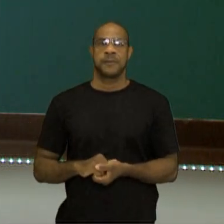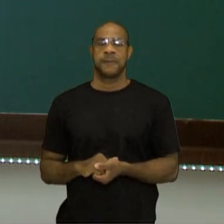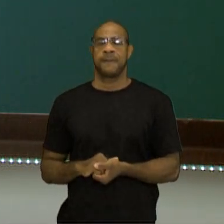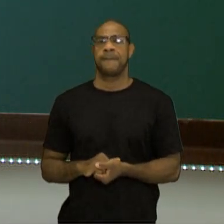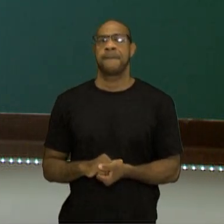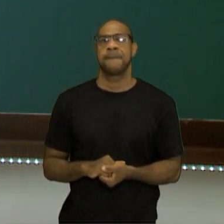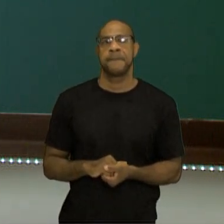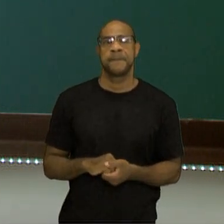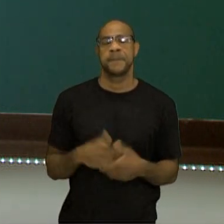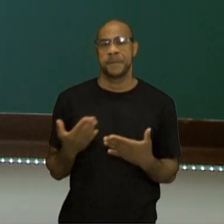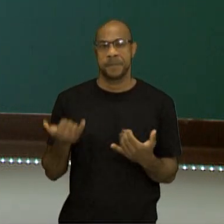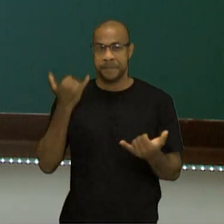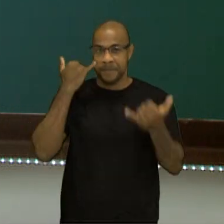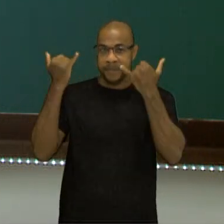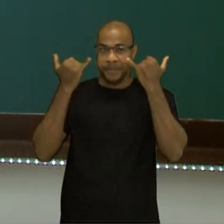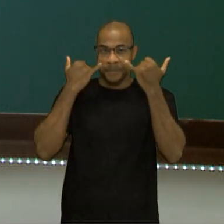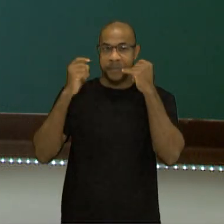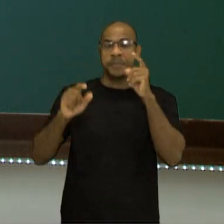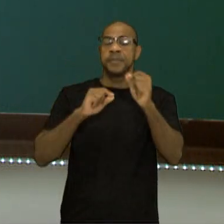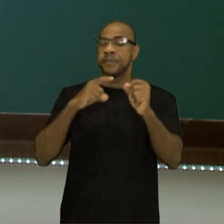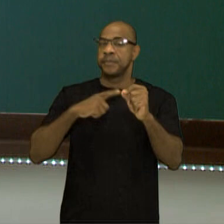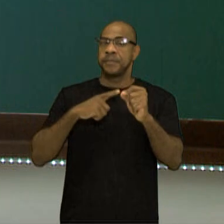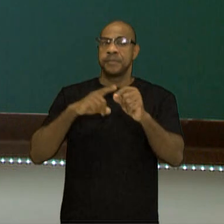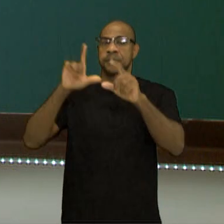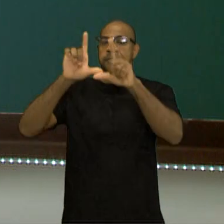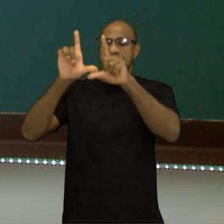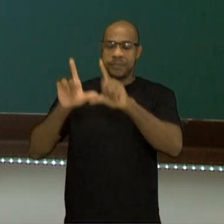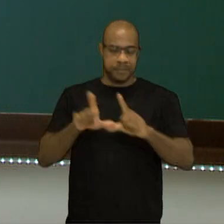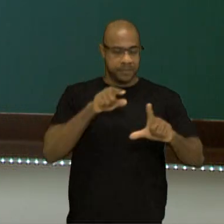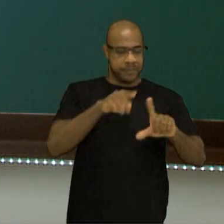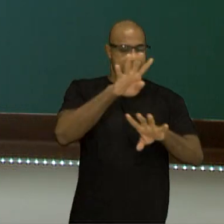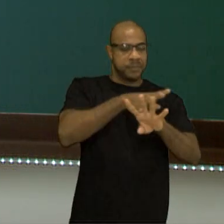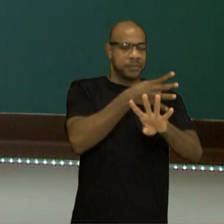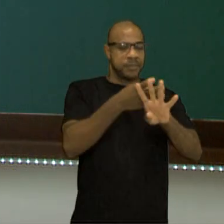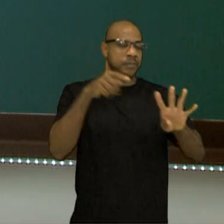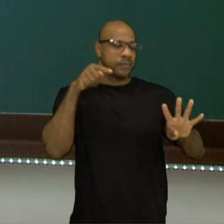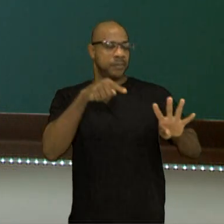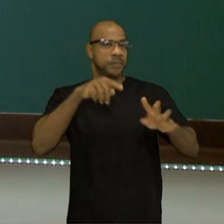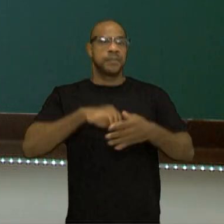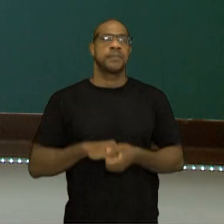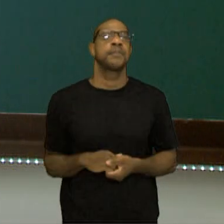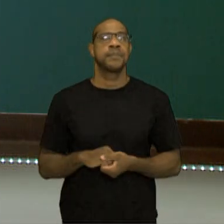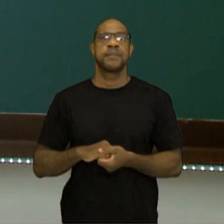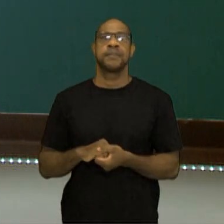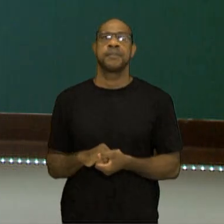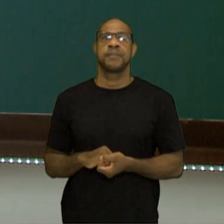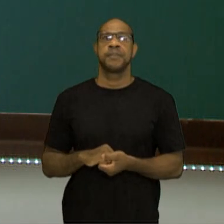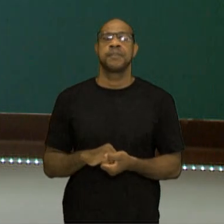essas informações nós retiramos da tabela periódica.